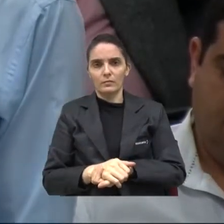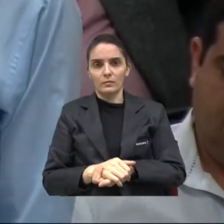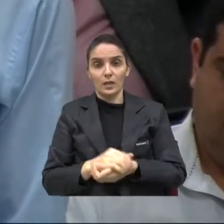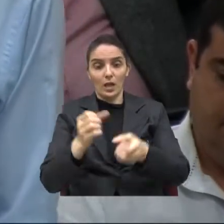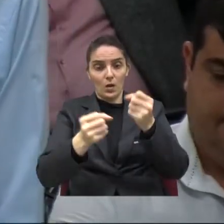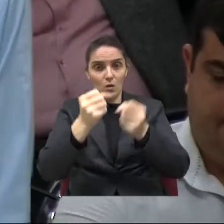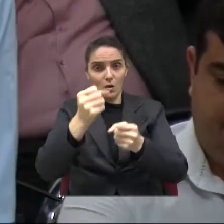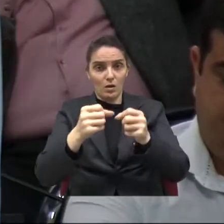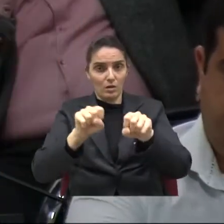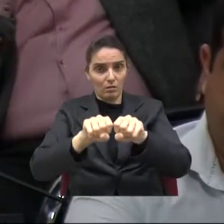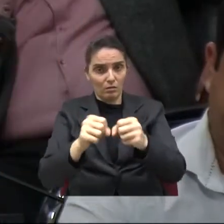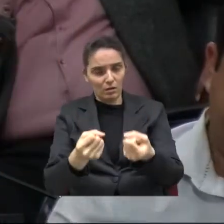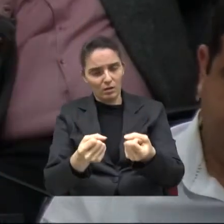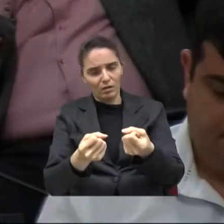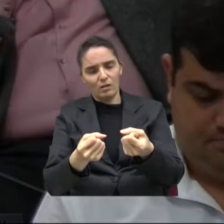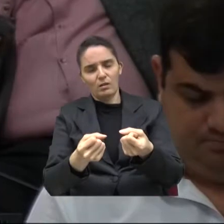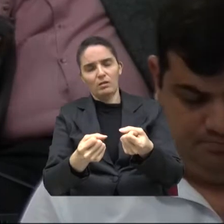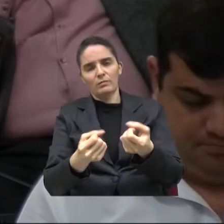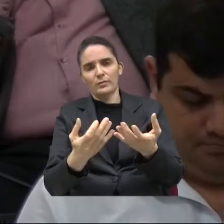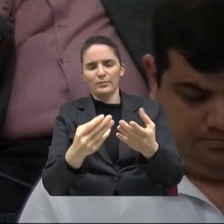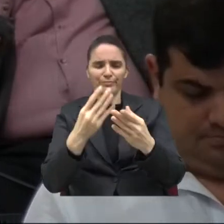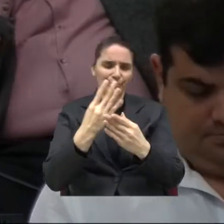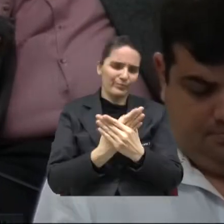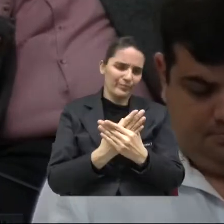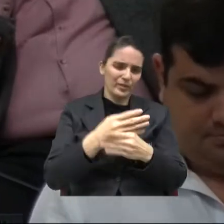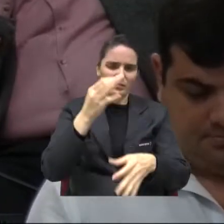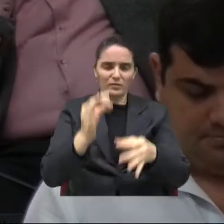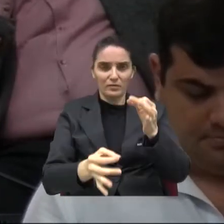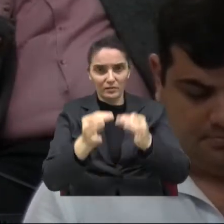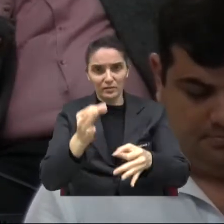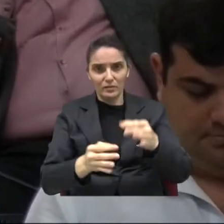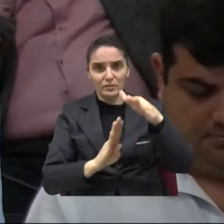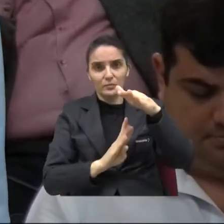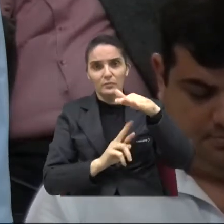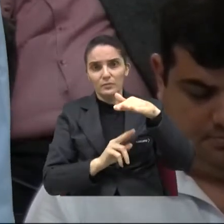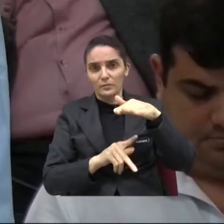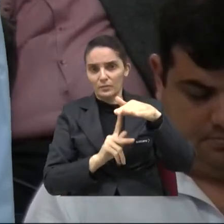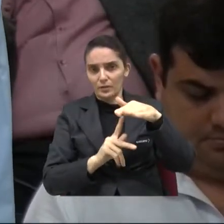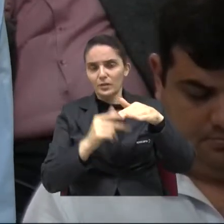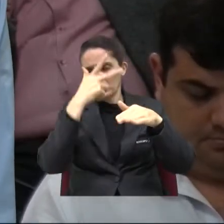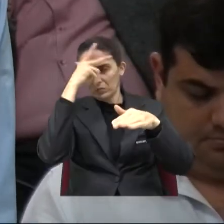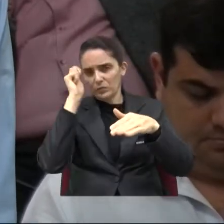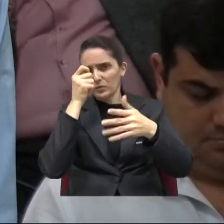você entra na justiça, de repente a BRK, a prefeitura paga. O problema é quando